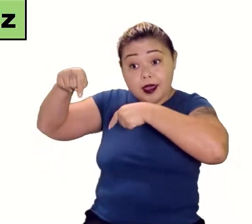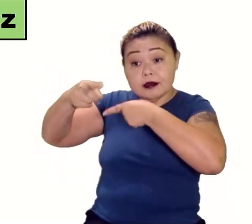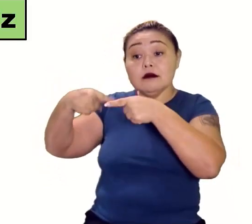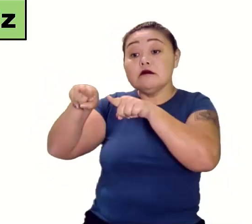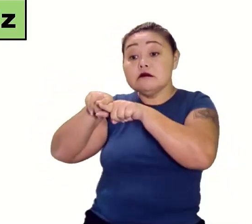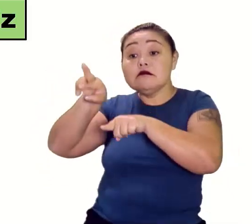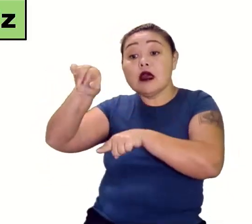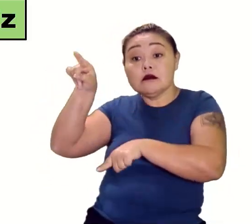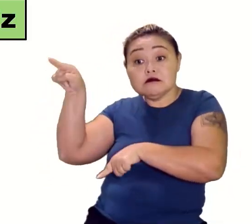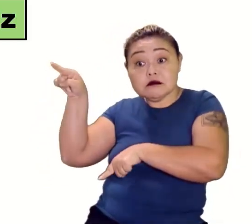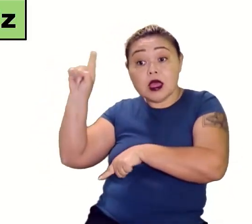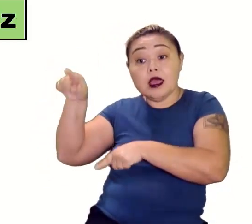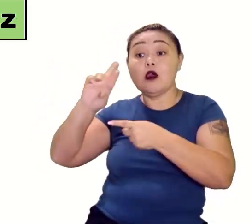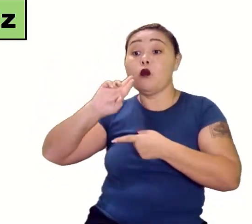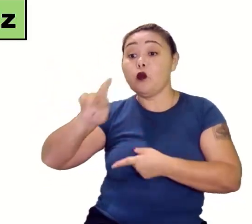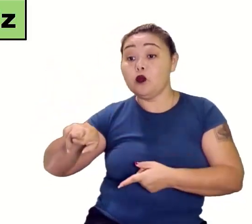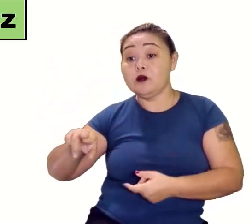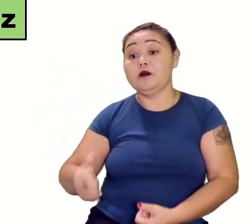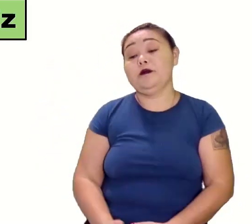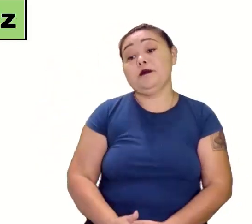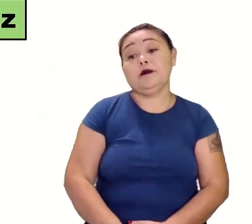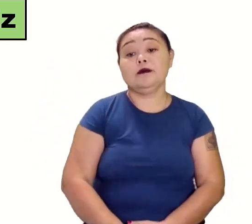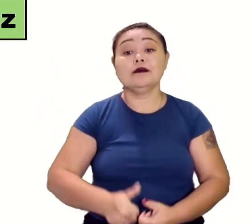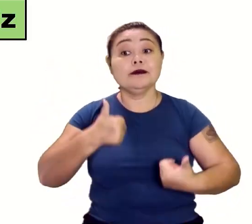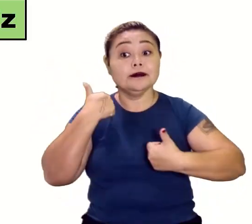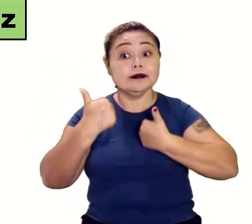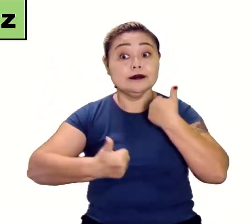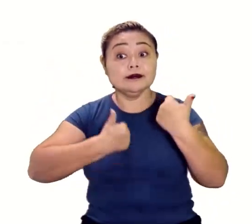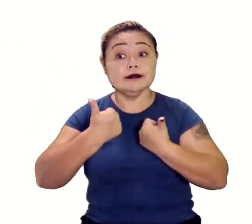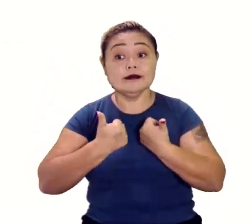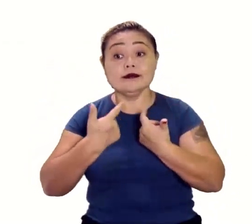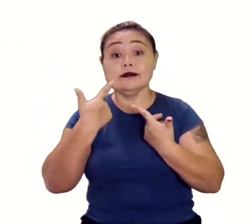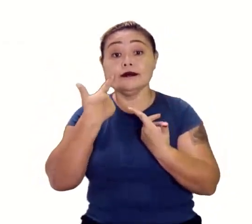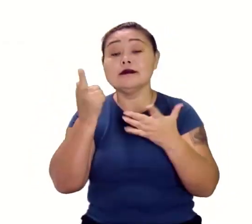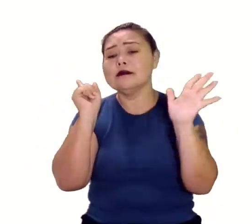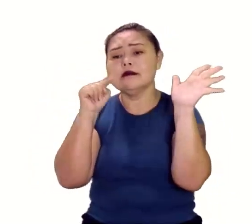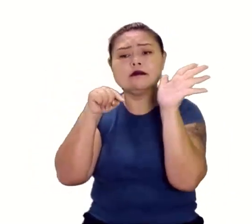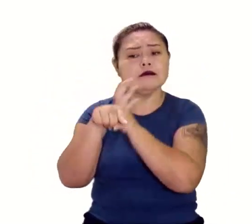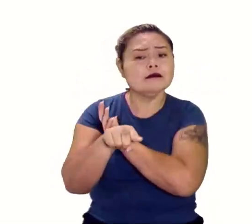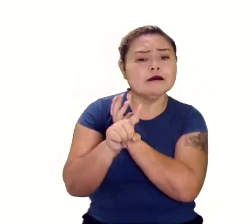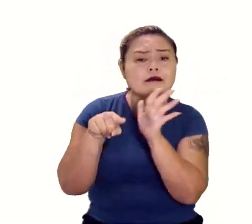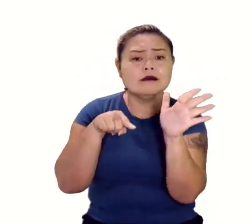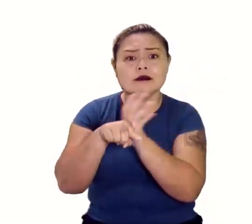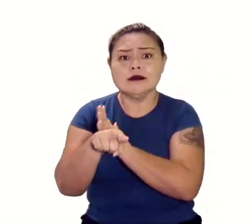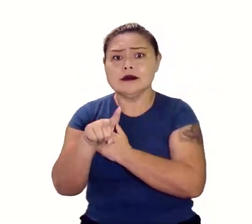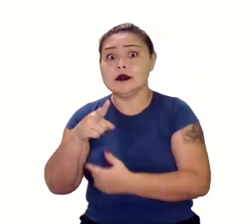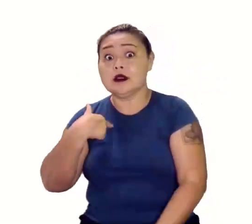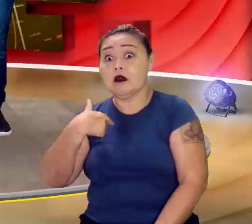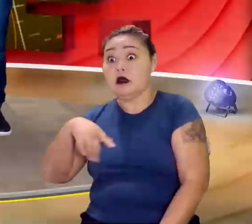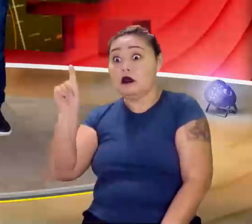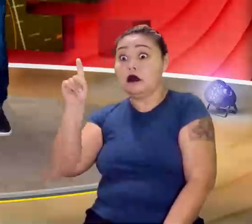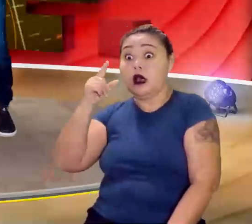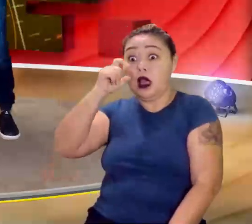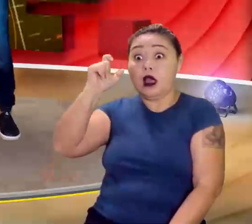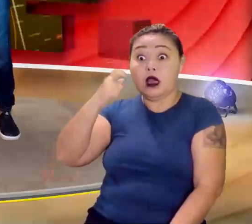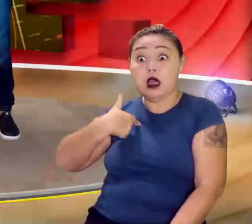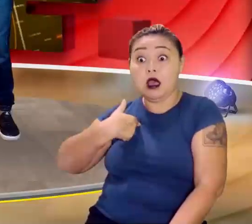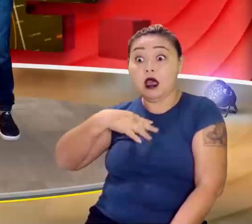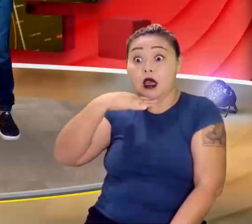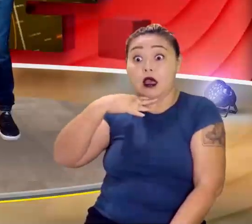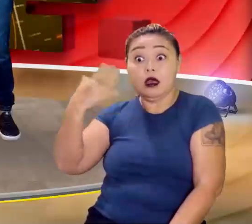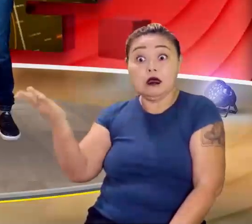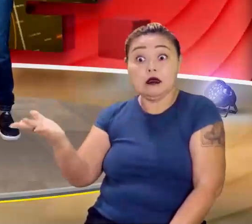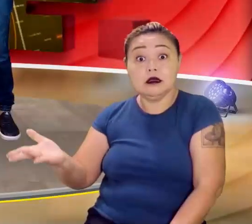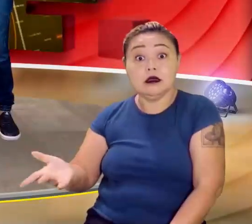o resultado, tá? Beleza. E aí fica a pergunta, né? Indignado, olha o aluno aí, indignado,